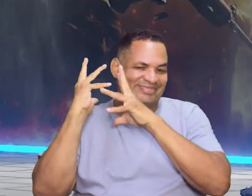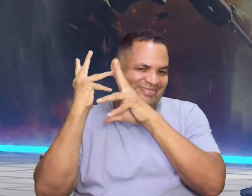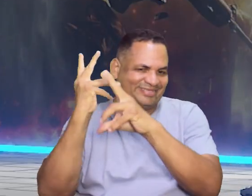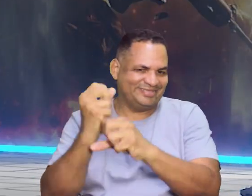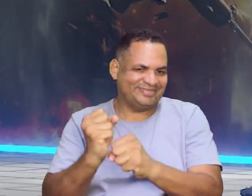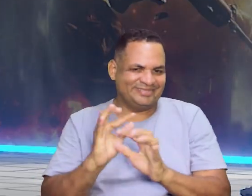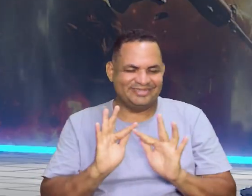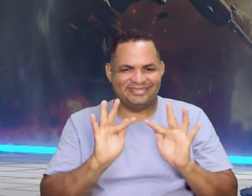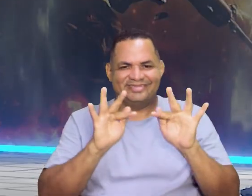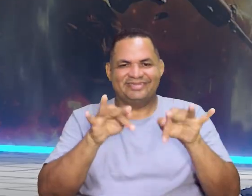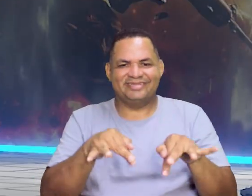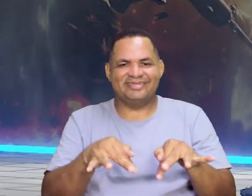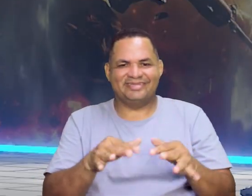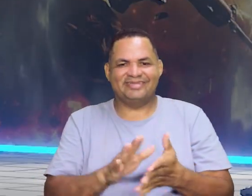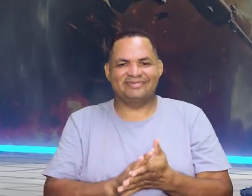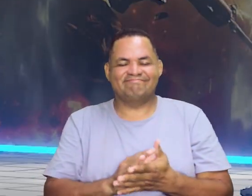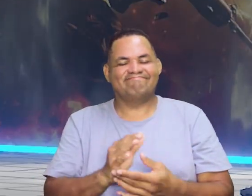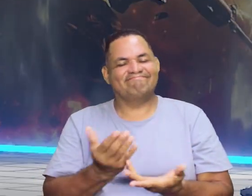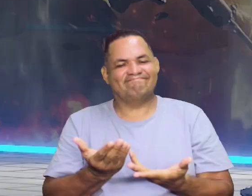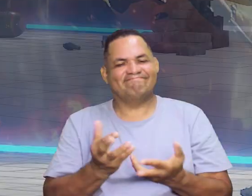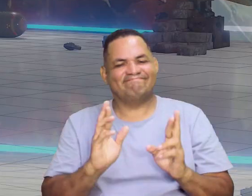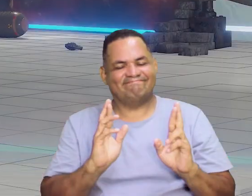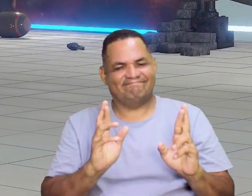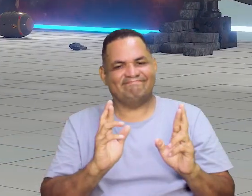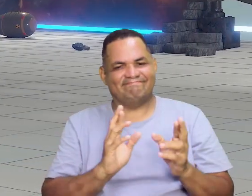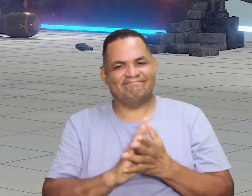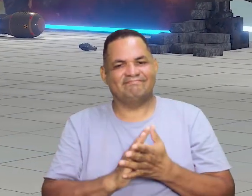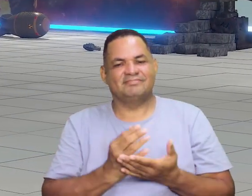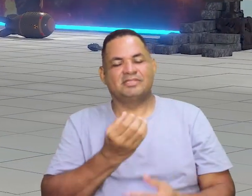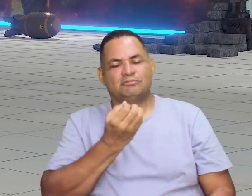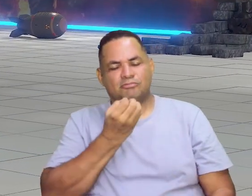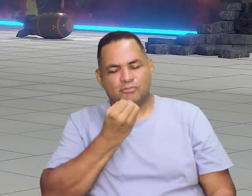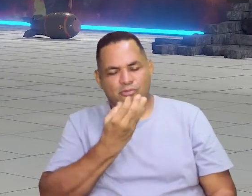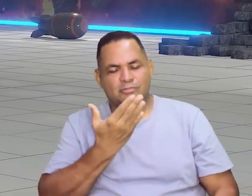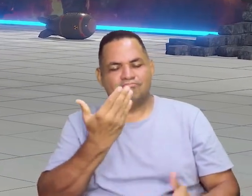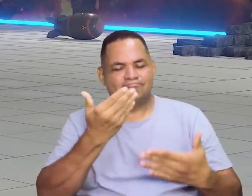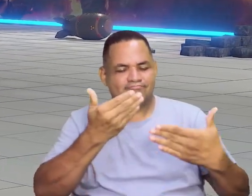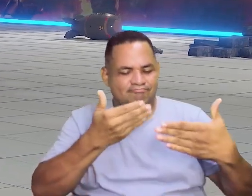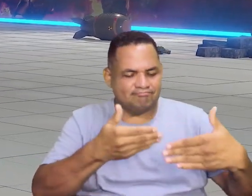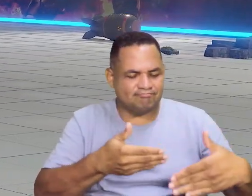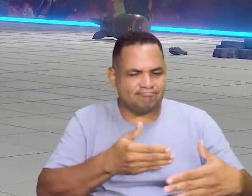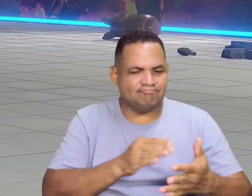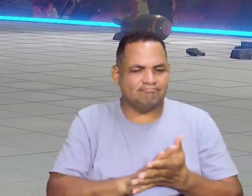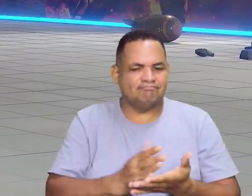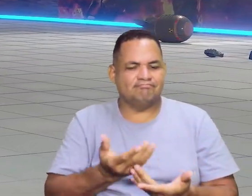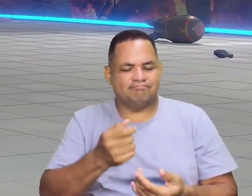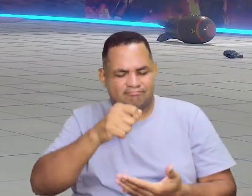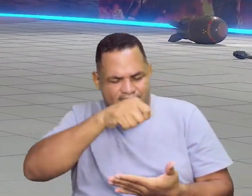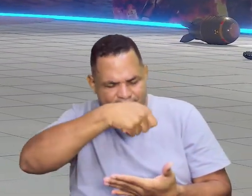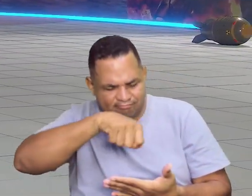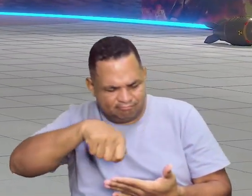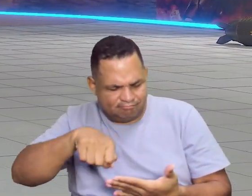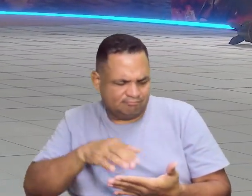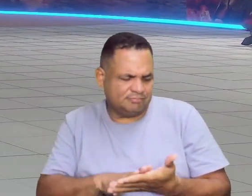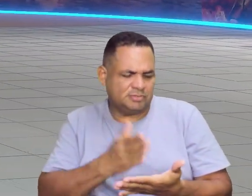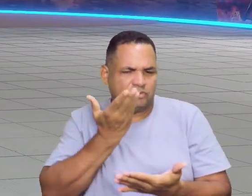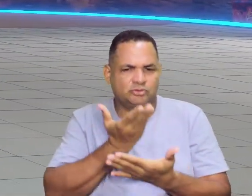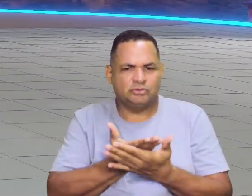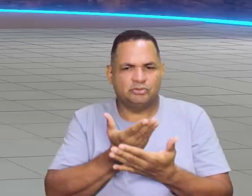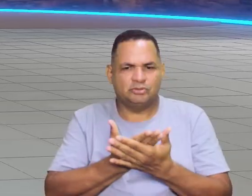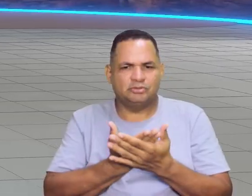revisão chegou ao fim. Espero muito que você se dê muito bem na sua prova, se concentre, estuda que tudo vai